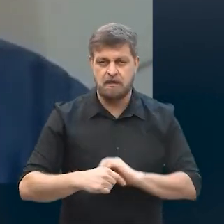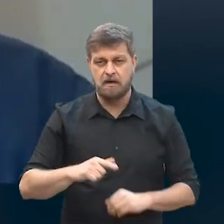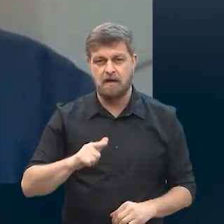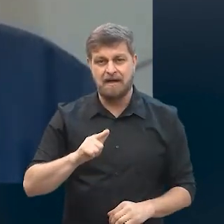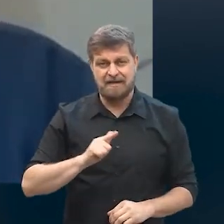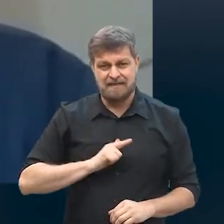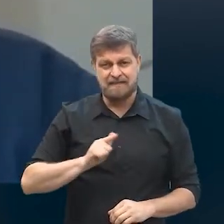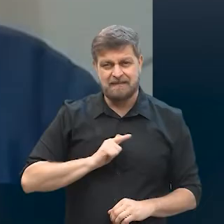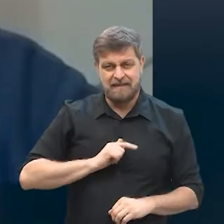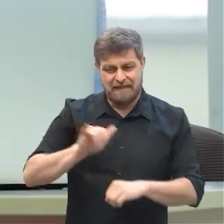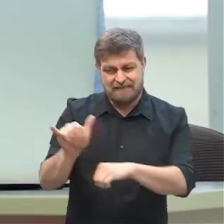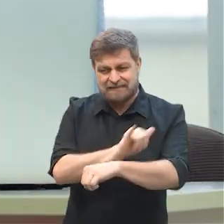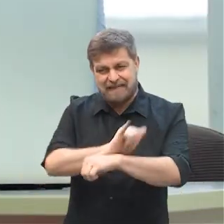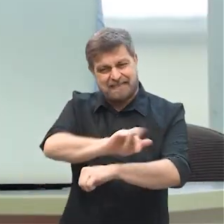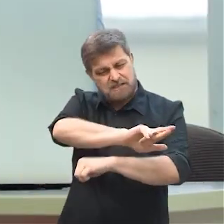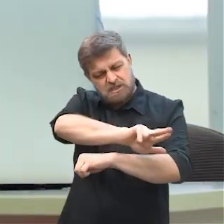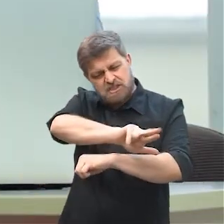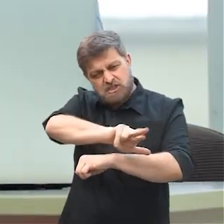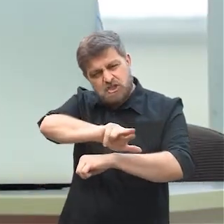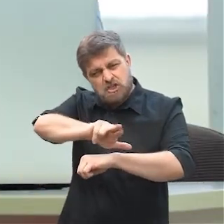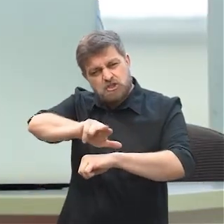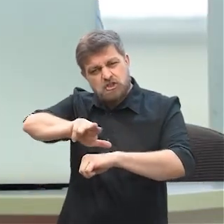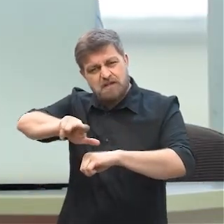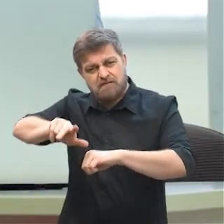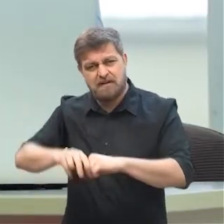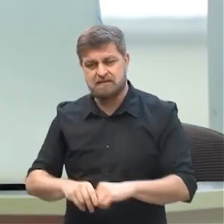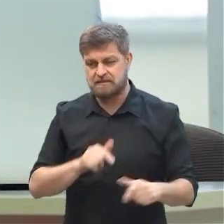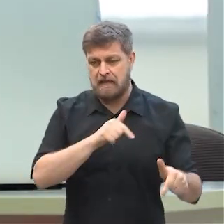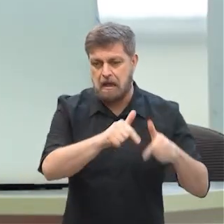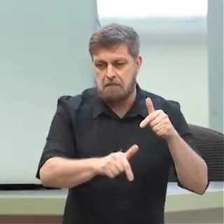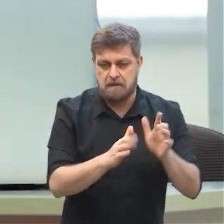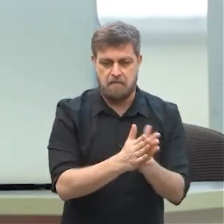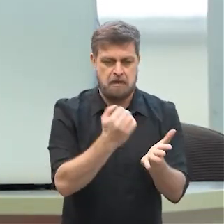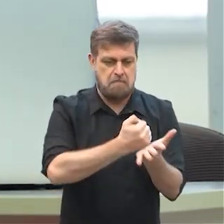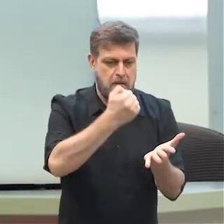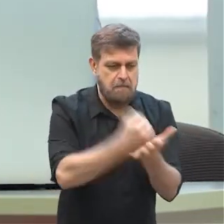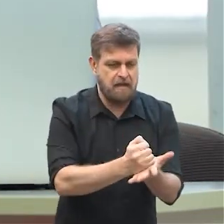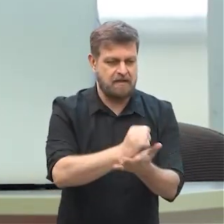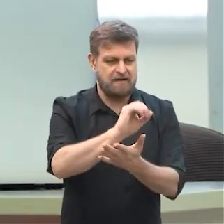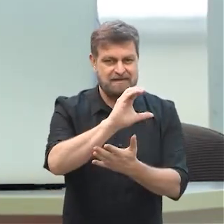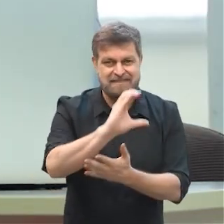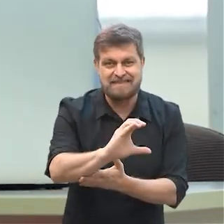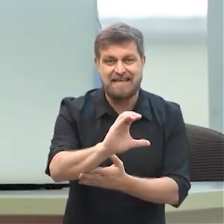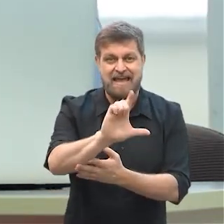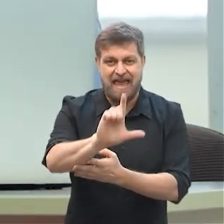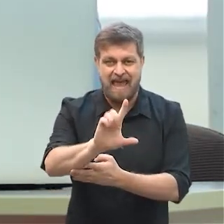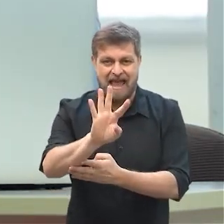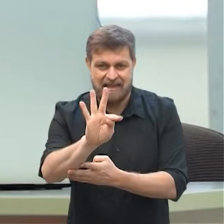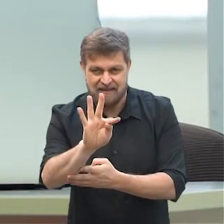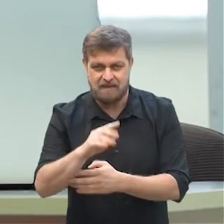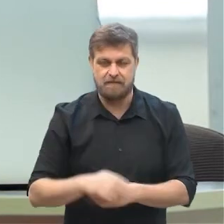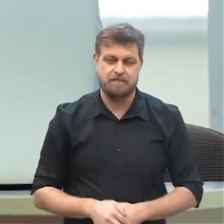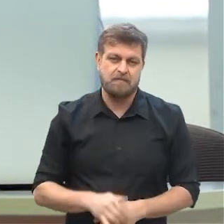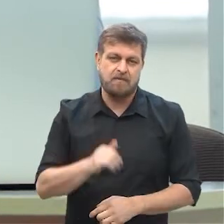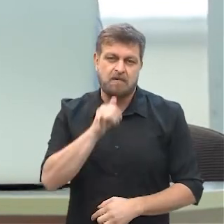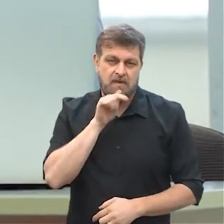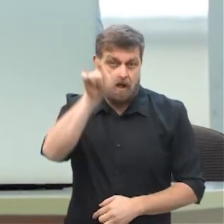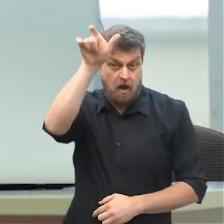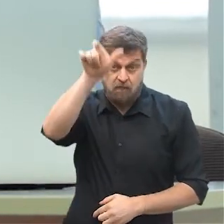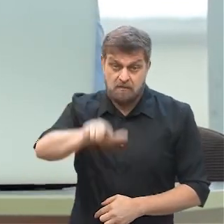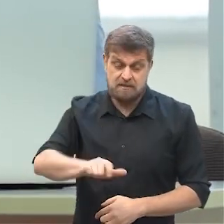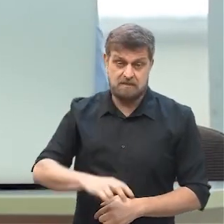existem outras alternativas além daquele trabalho formal CLT, como, por exemplo, você abrir o seu